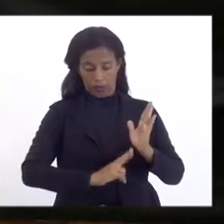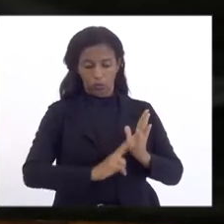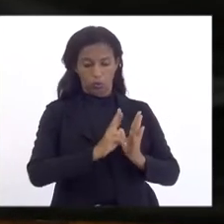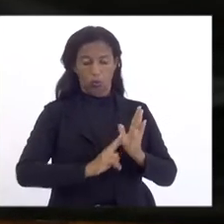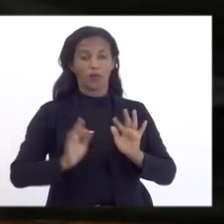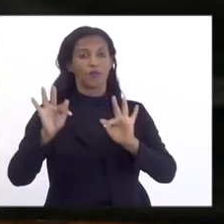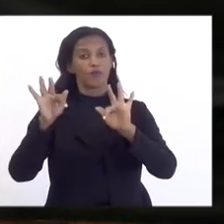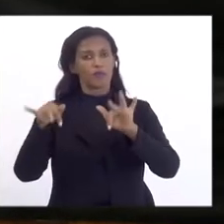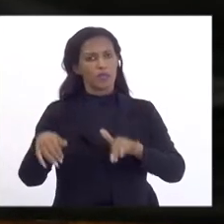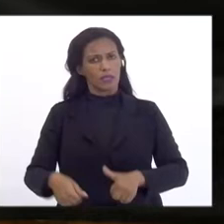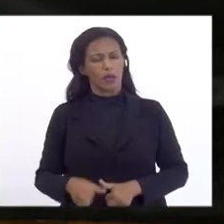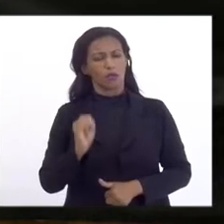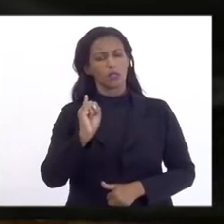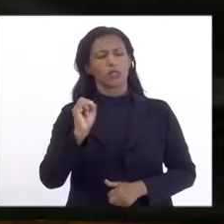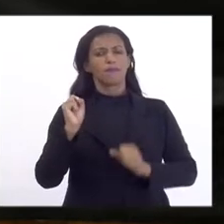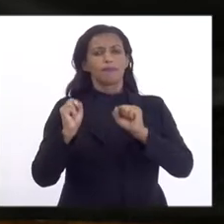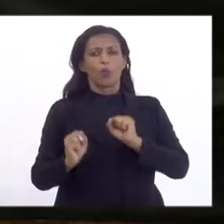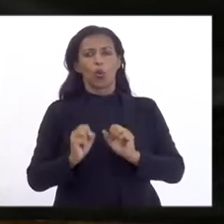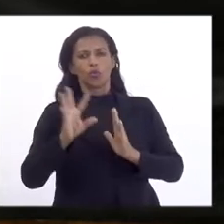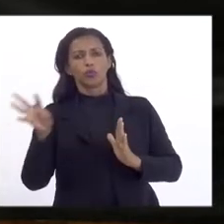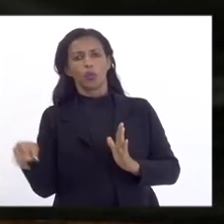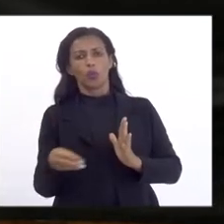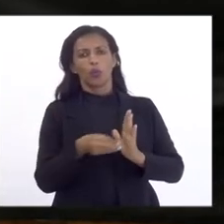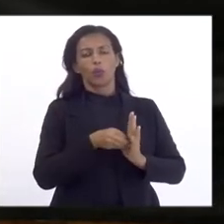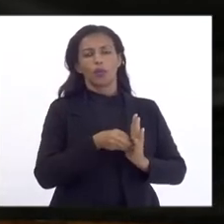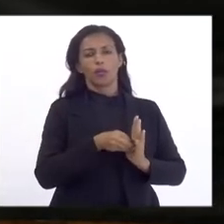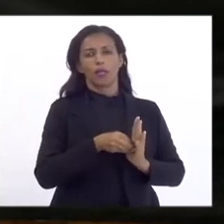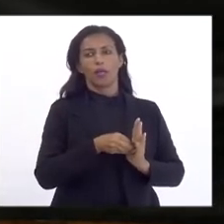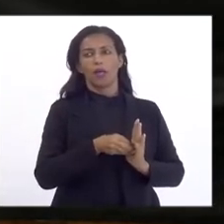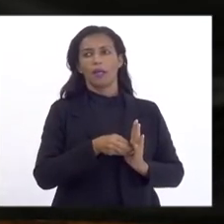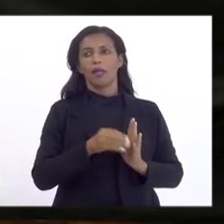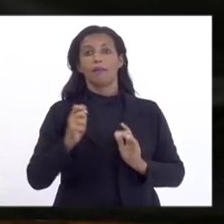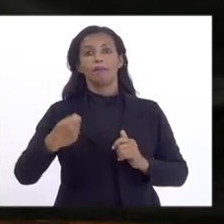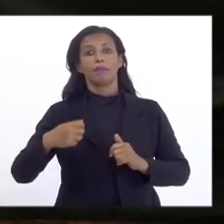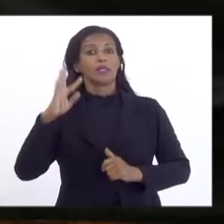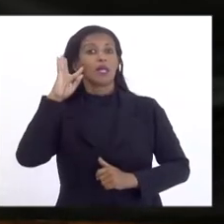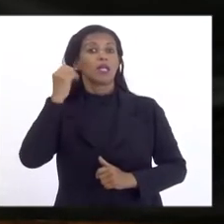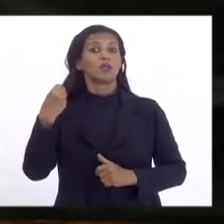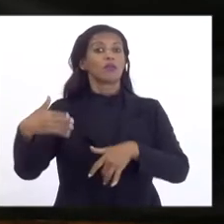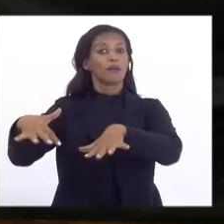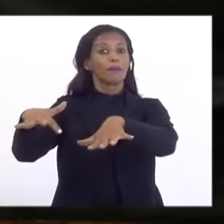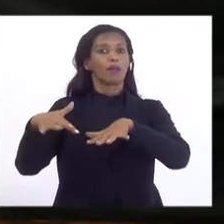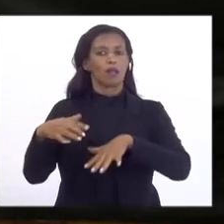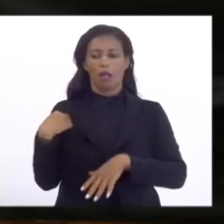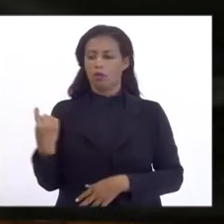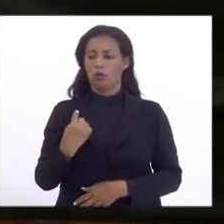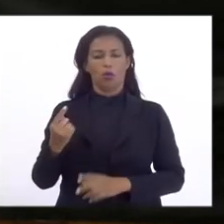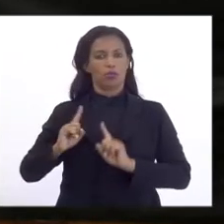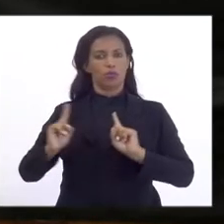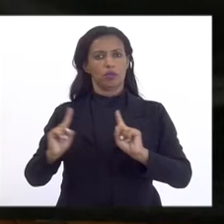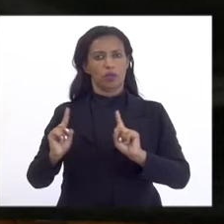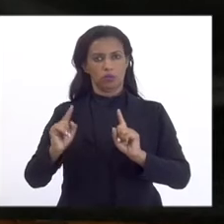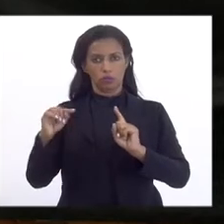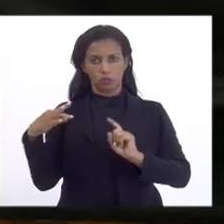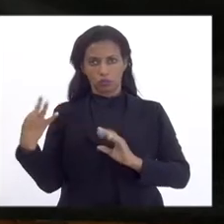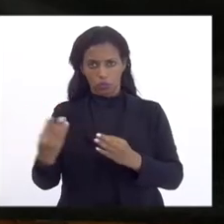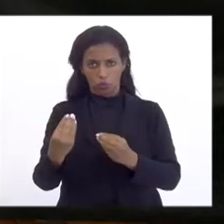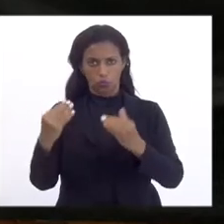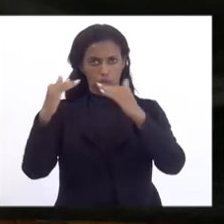O relatório final, se ele poderá receber emendas, essa decisão precisa ser do plenário e não nossa. Todos